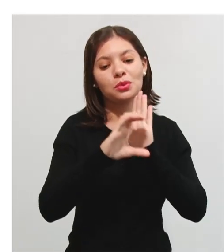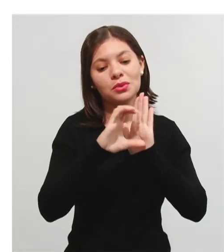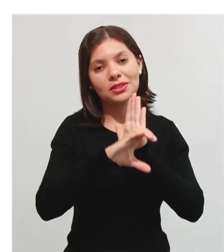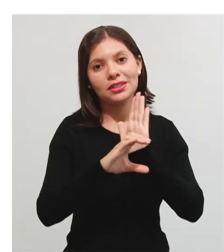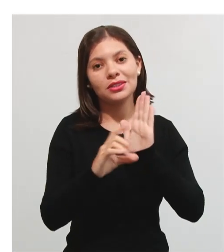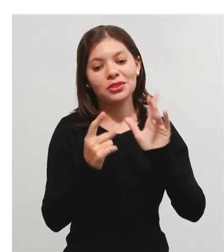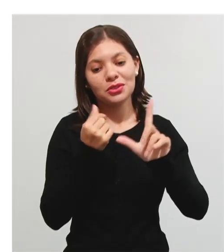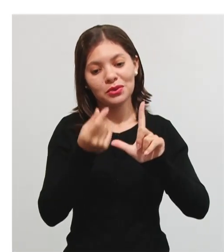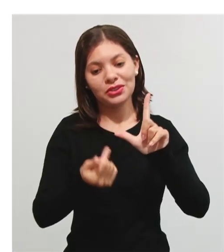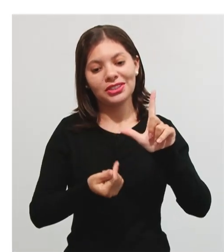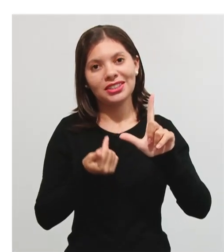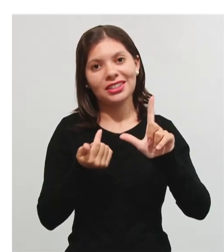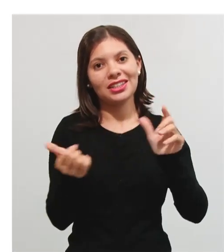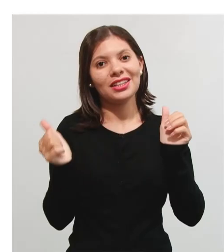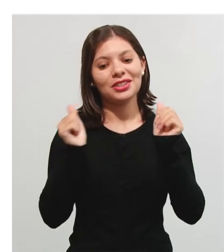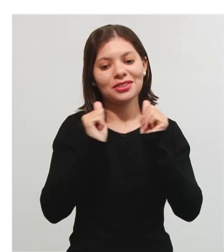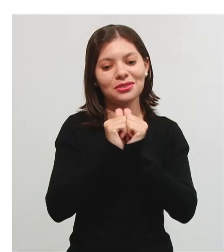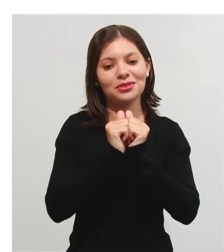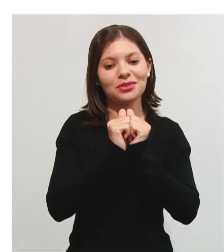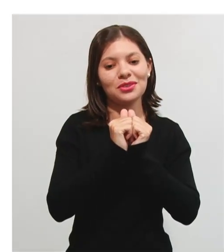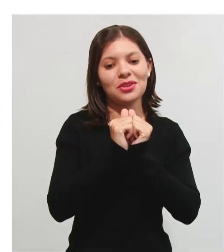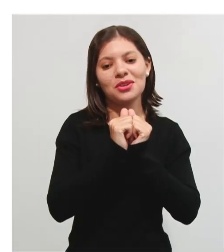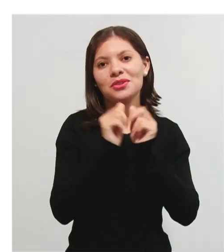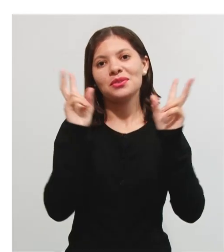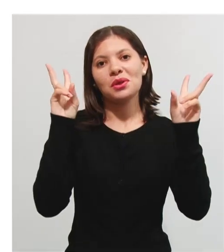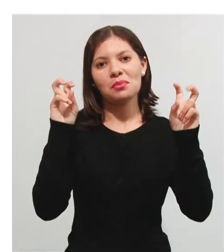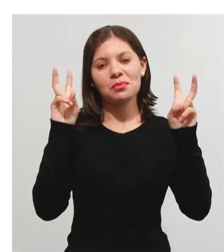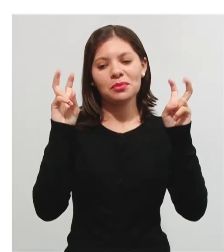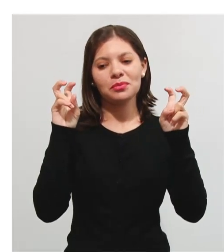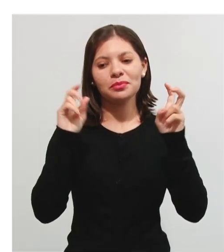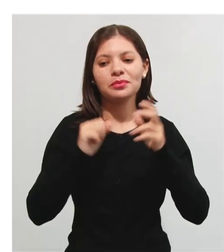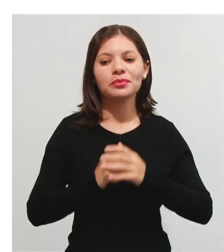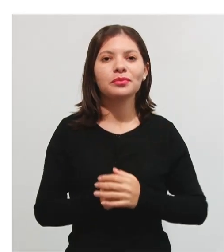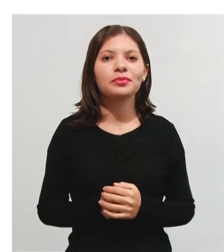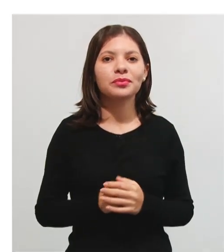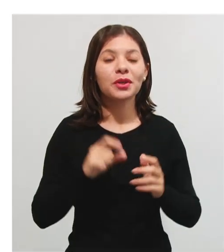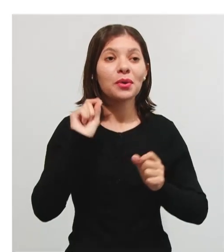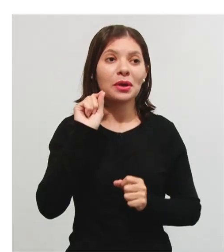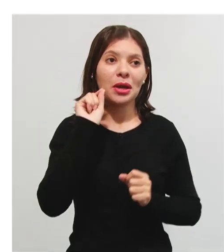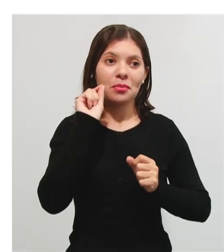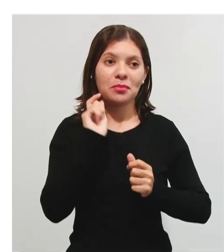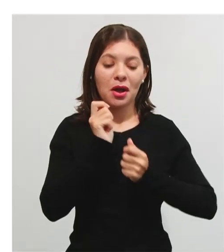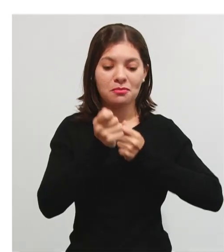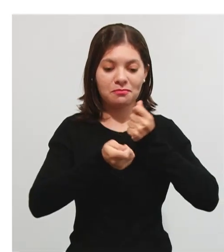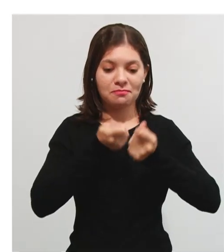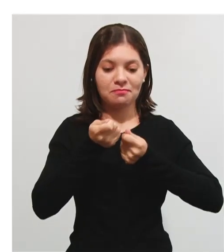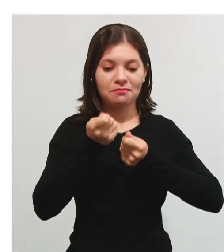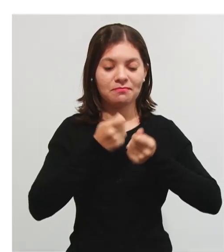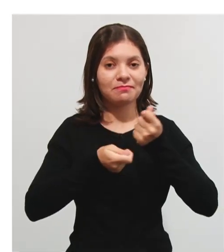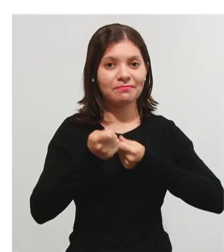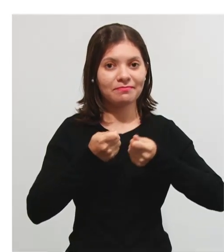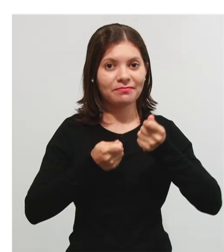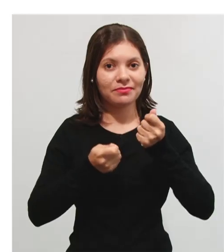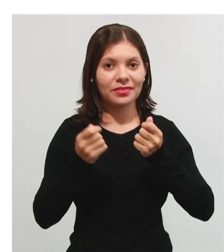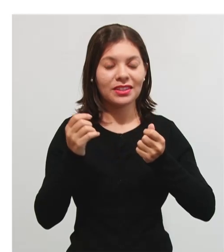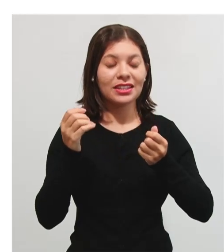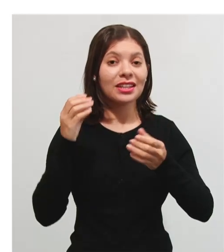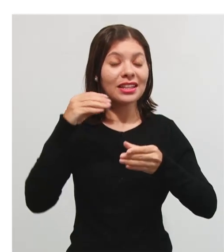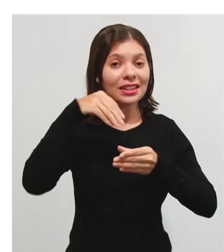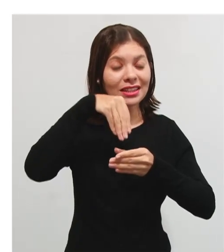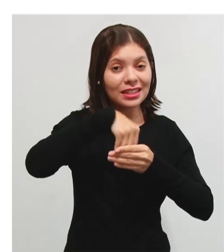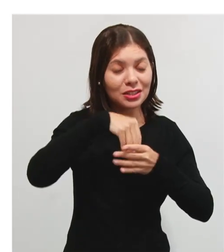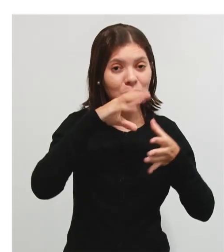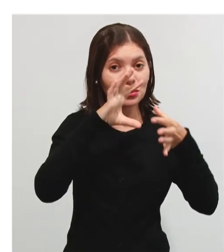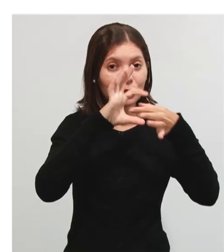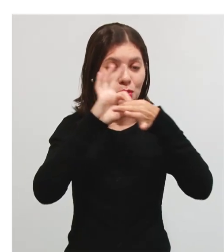estoque, eles fazem parte de um mesmo nicho, né, que é o nicho da administração. Ou seja, dentro desse contexto todo, nós estamos